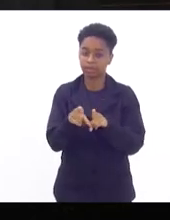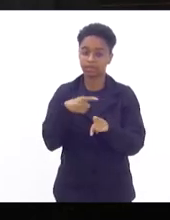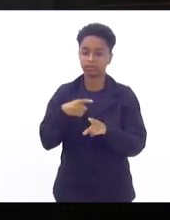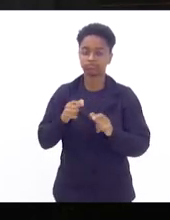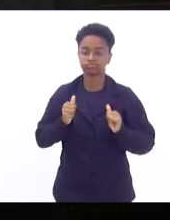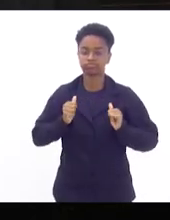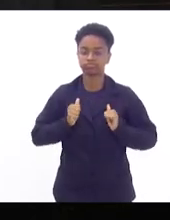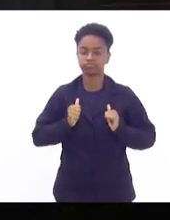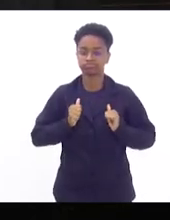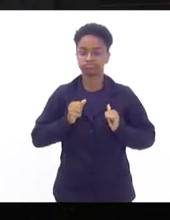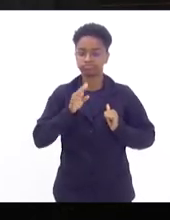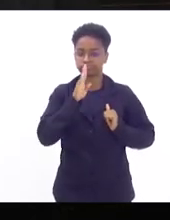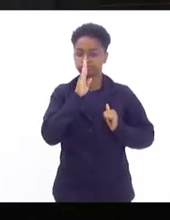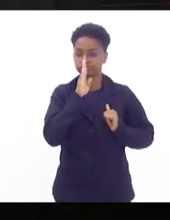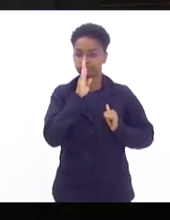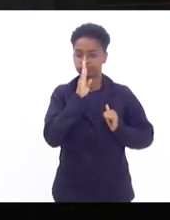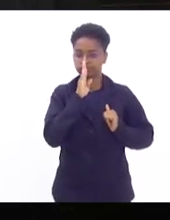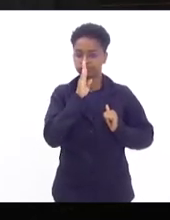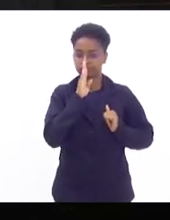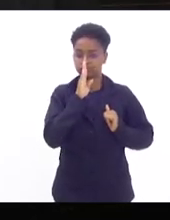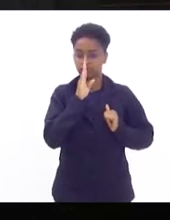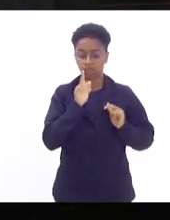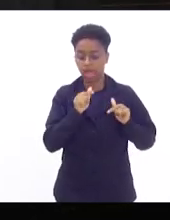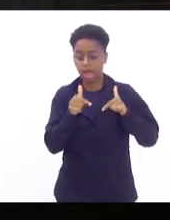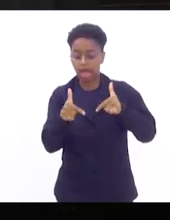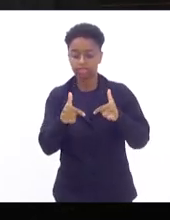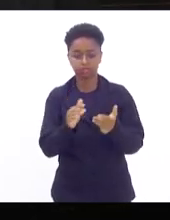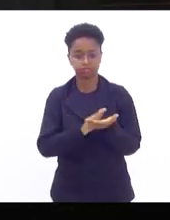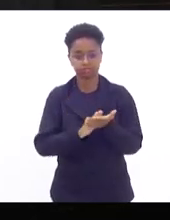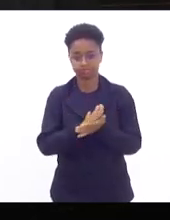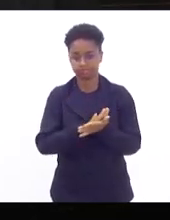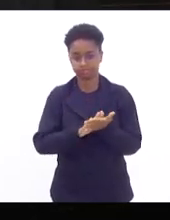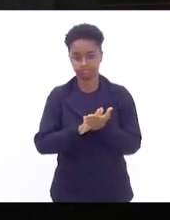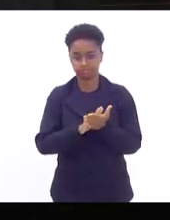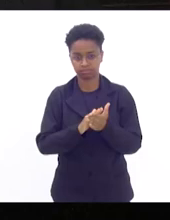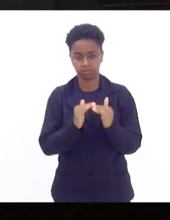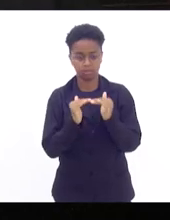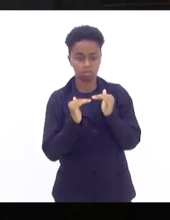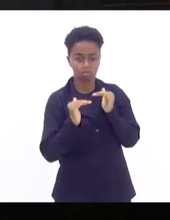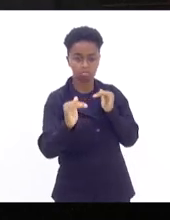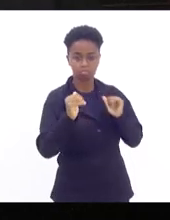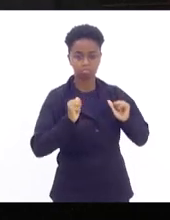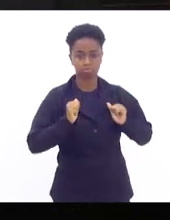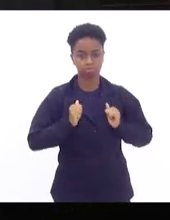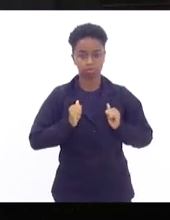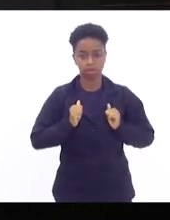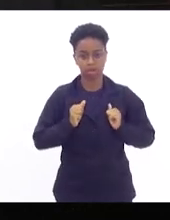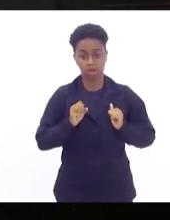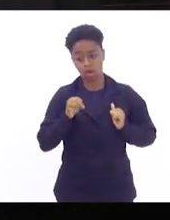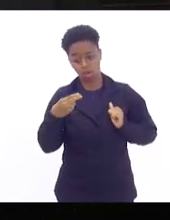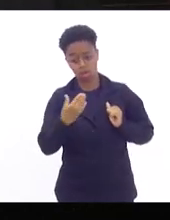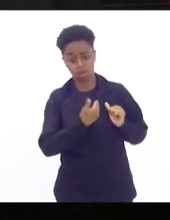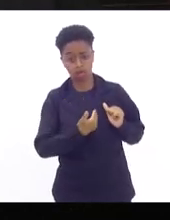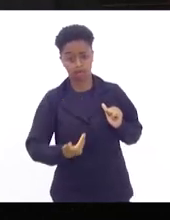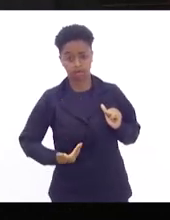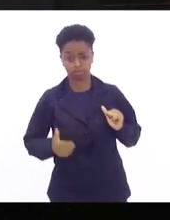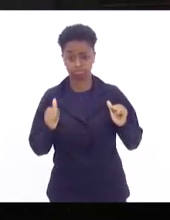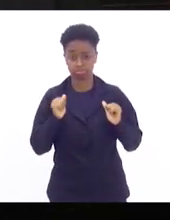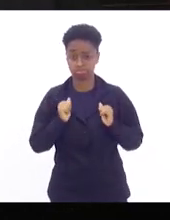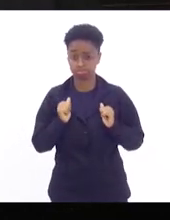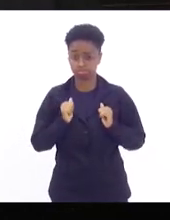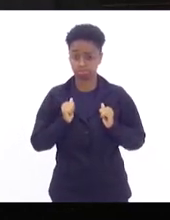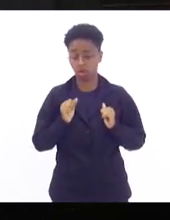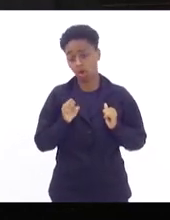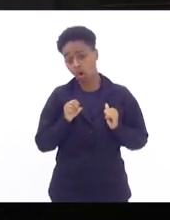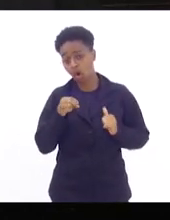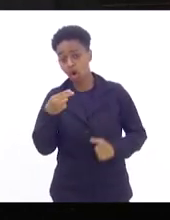inércia no sentido de agir. Quer seja a inércia dos governos, quer